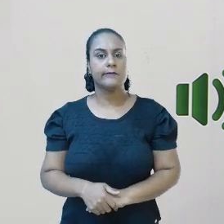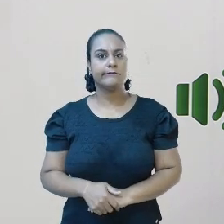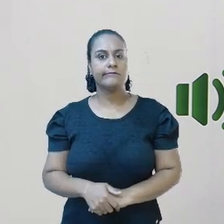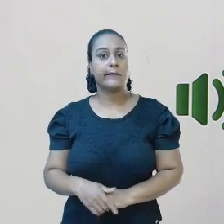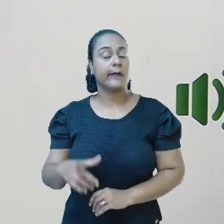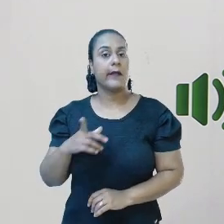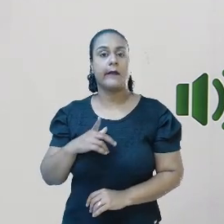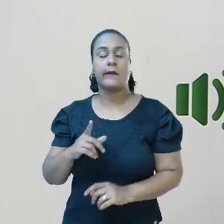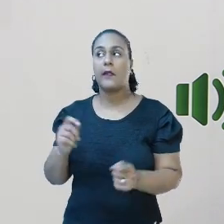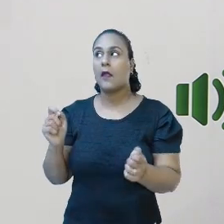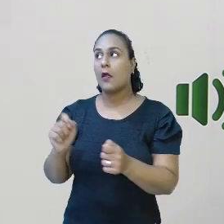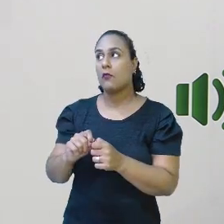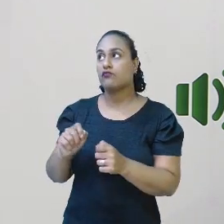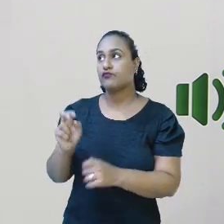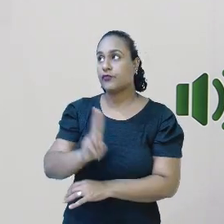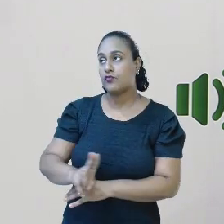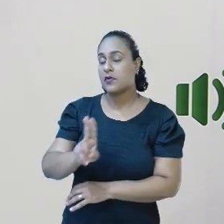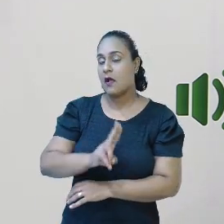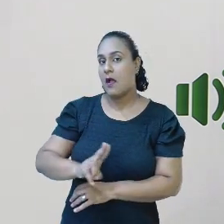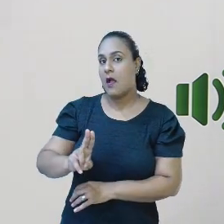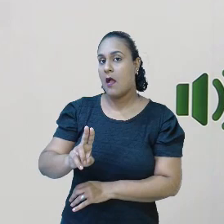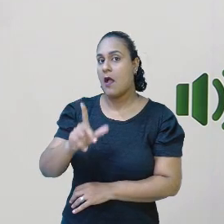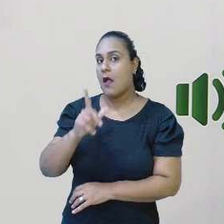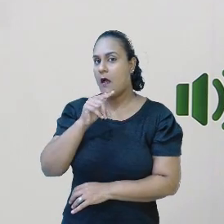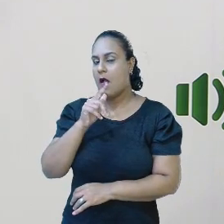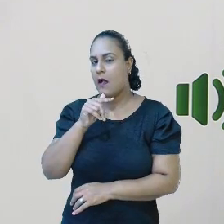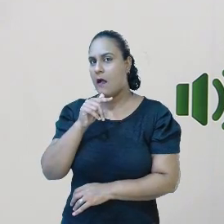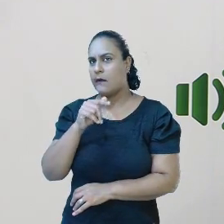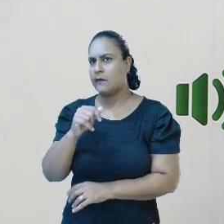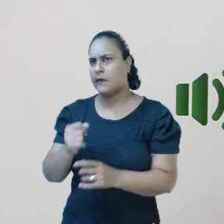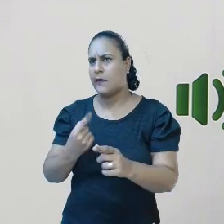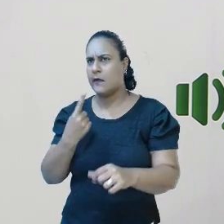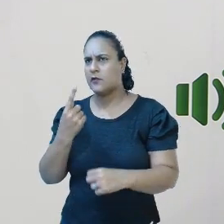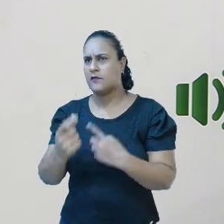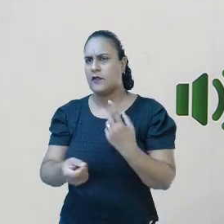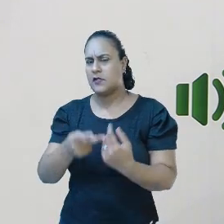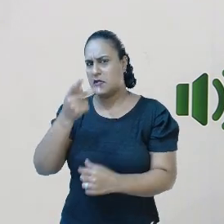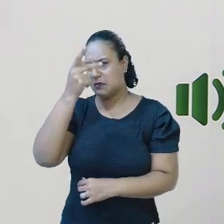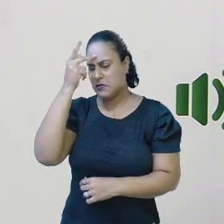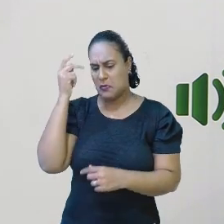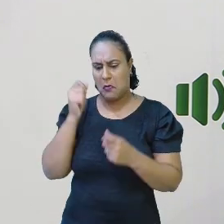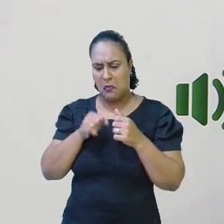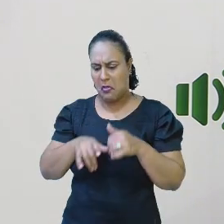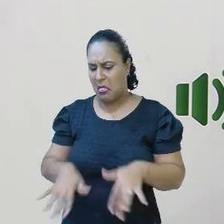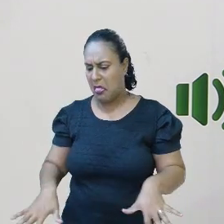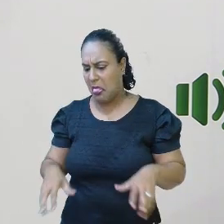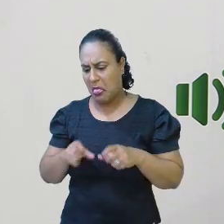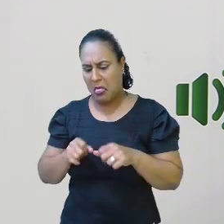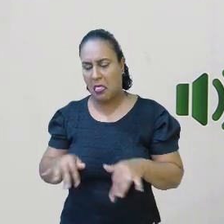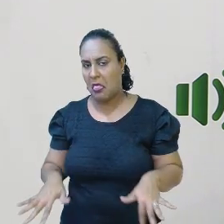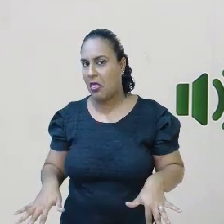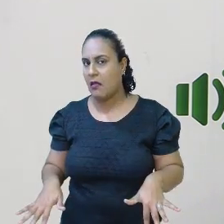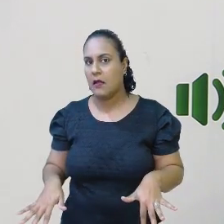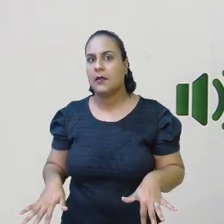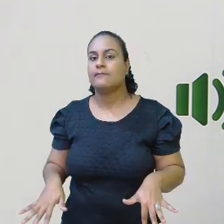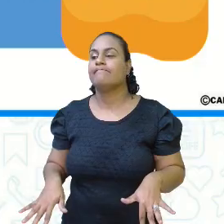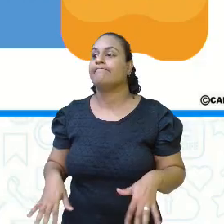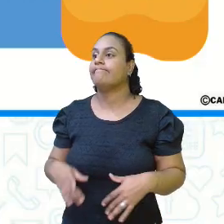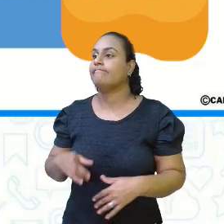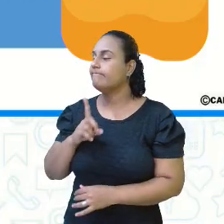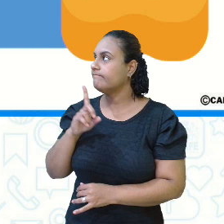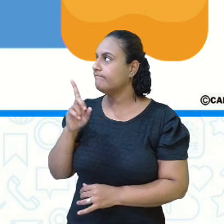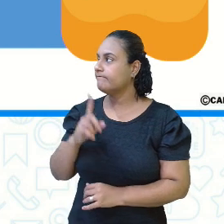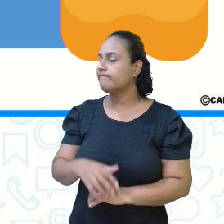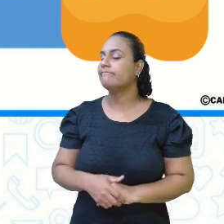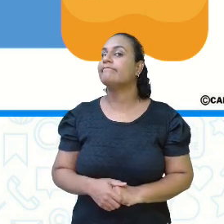nós temos aí a utilização da água e que muitas vezes as pessoas estragam demais? Economizar na hora de lavar a